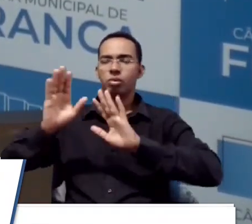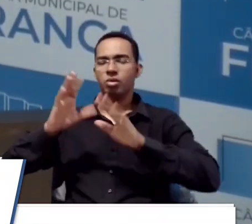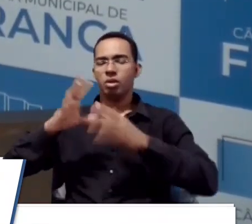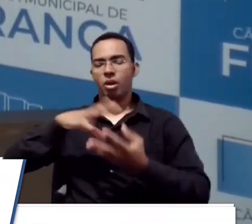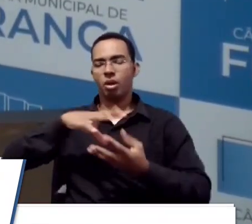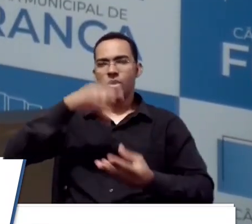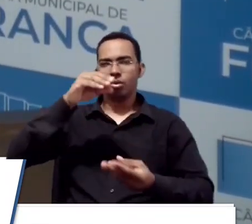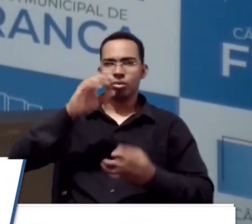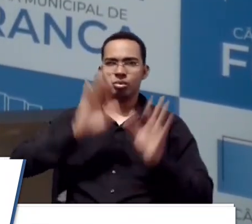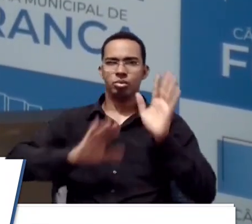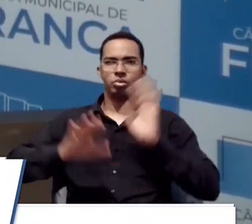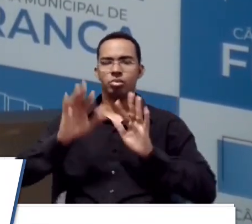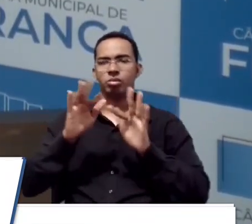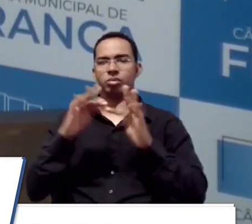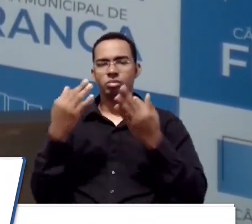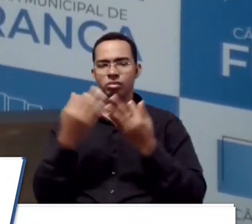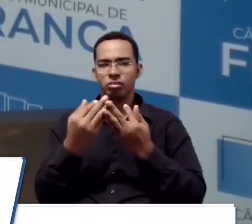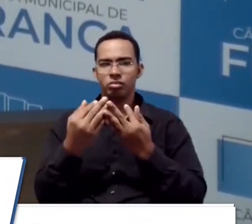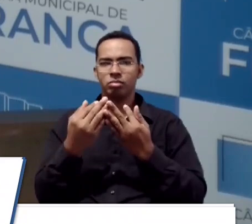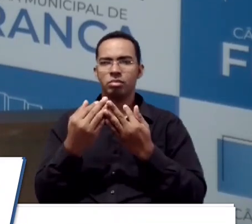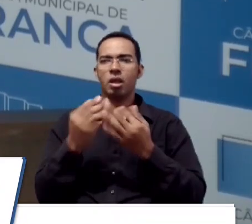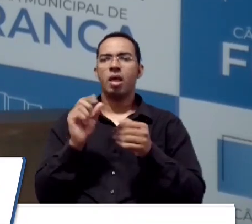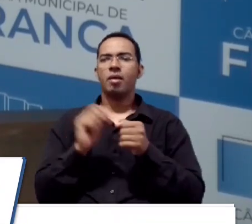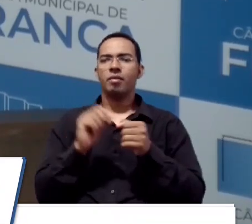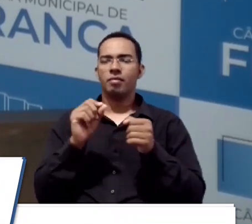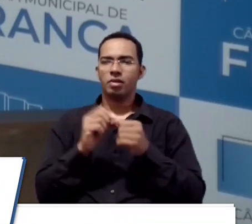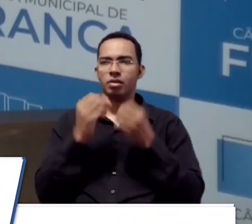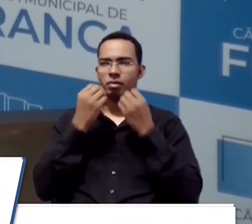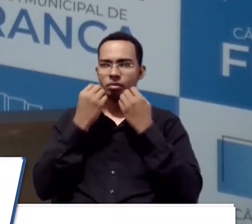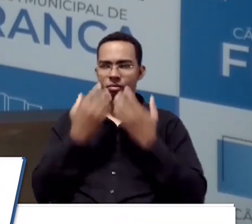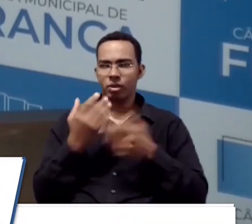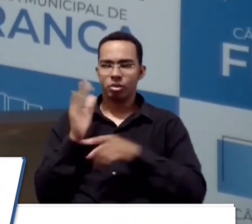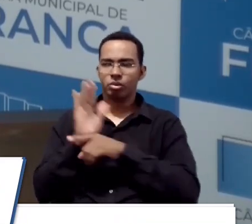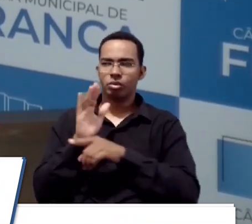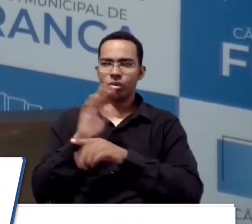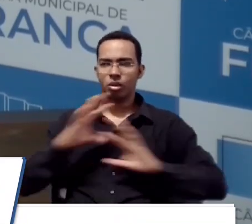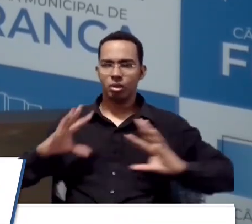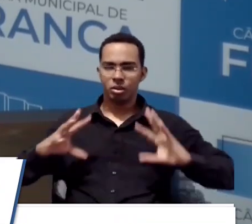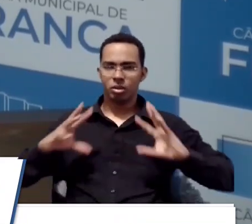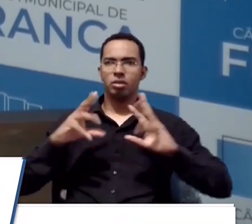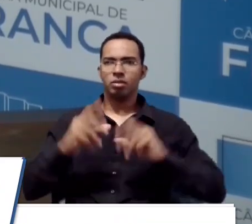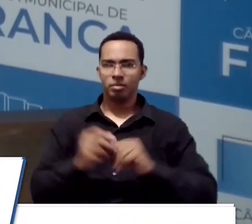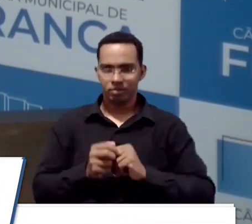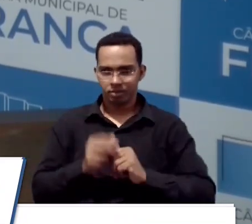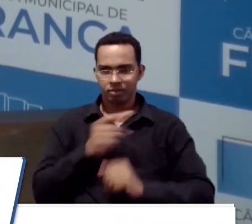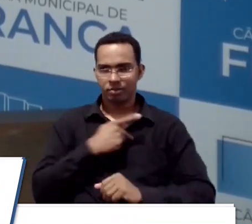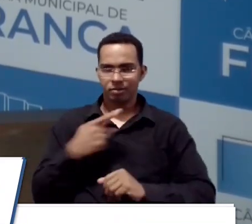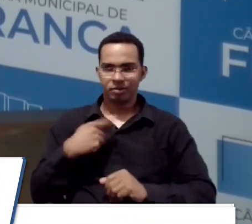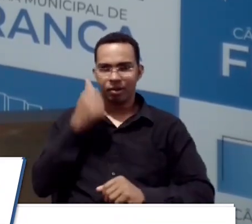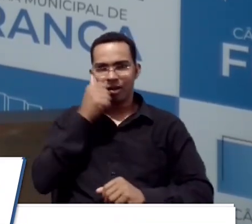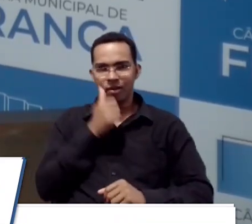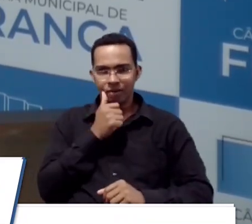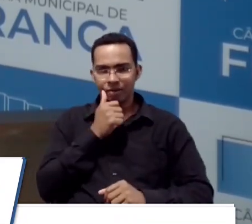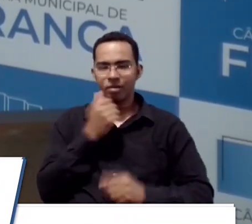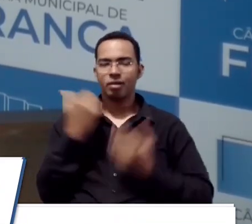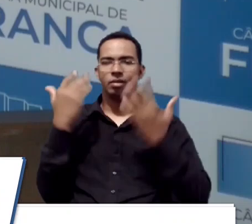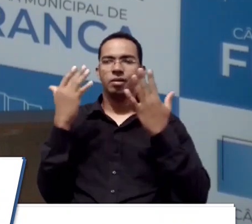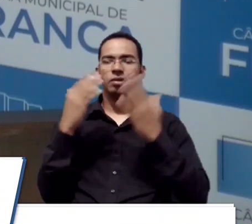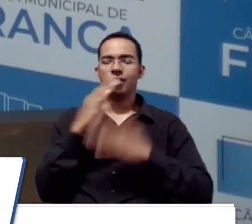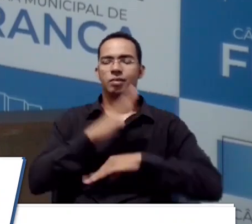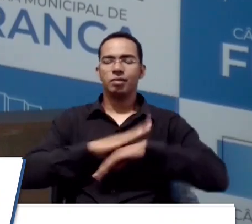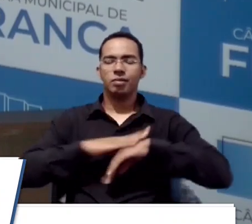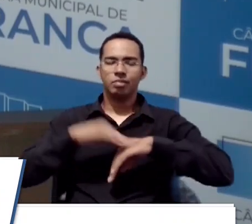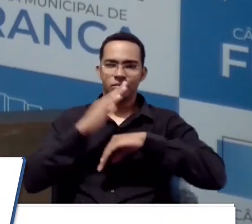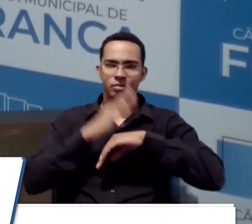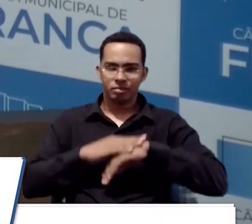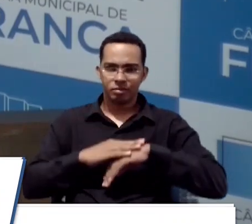que é cuidar das famílias, que é fazer o bem a todos. Pastora Miriam, receba o nosso aplauso, o nosso carinho,